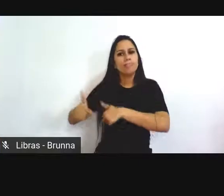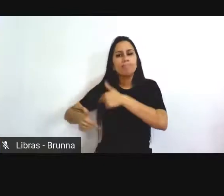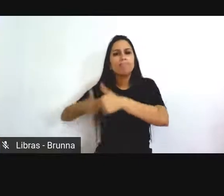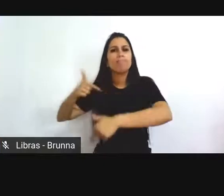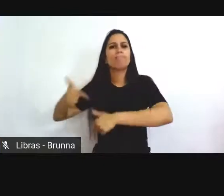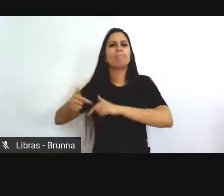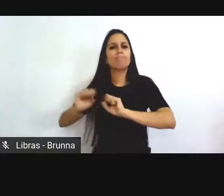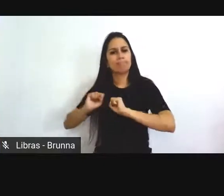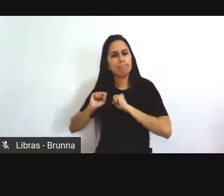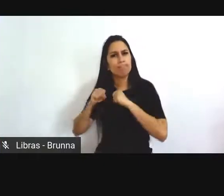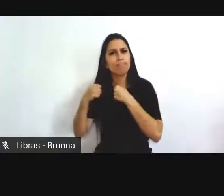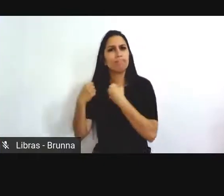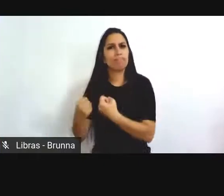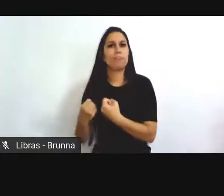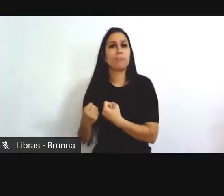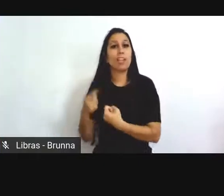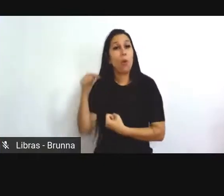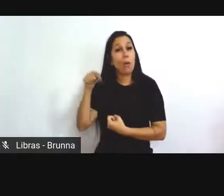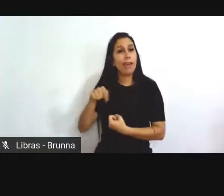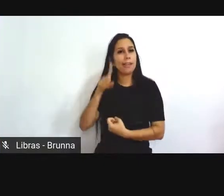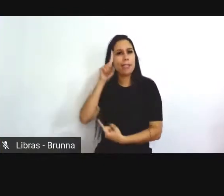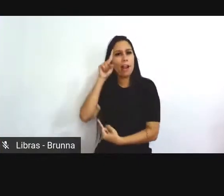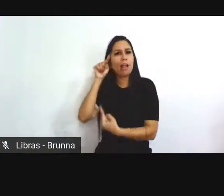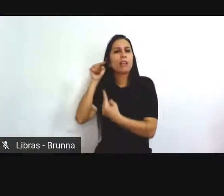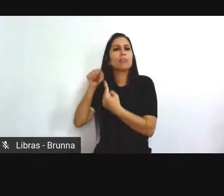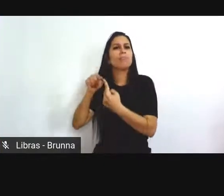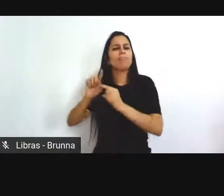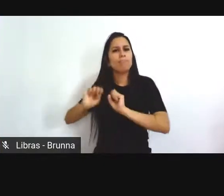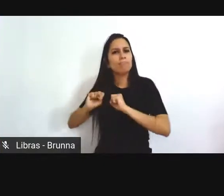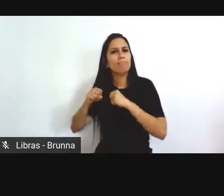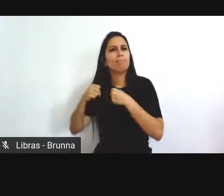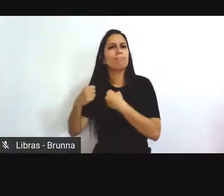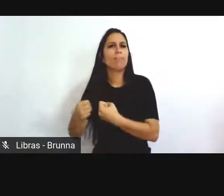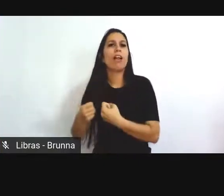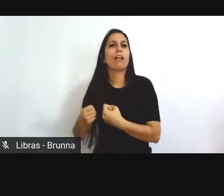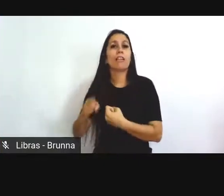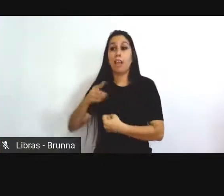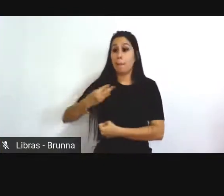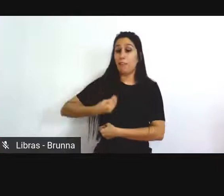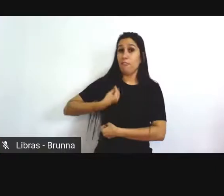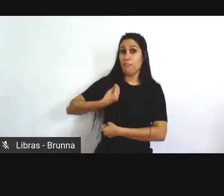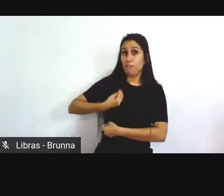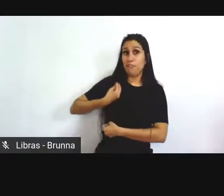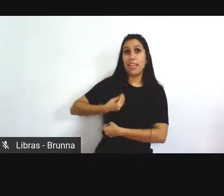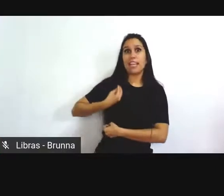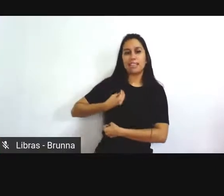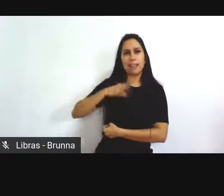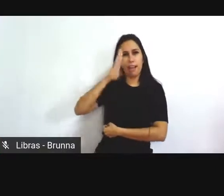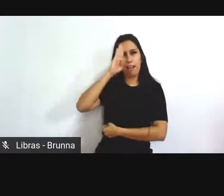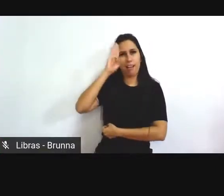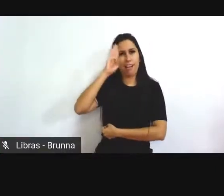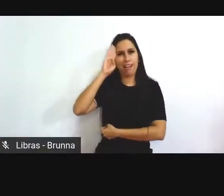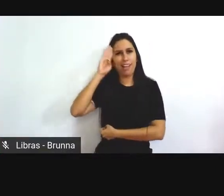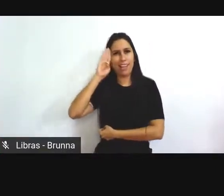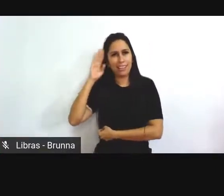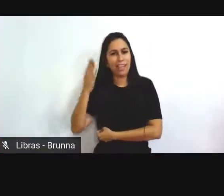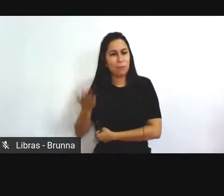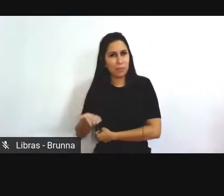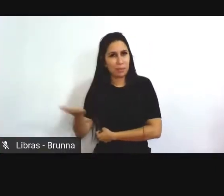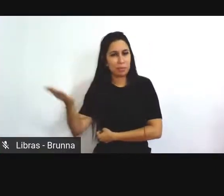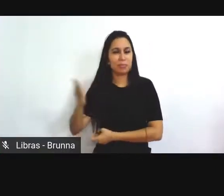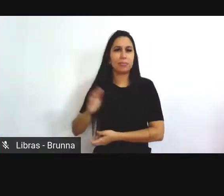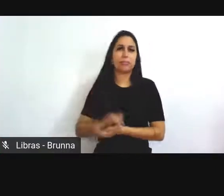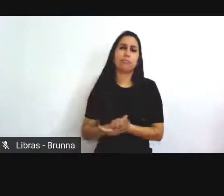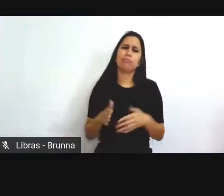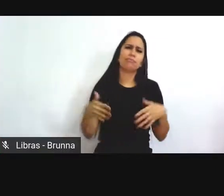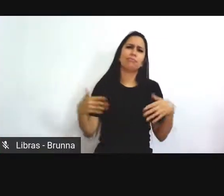Foi definitivamente esse ponto de partida para um salto na vivência acadêmica ou no mundo acadêmico. Né? Tanto que